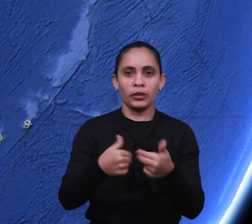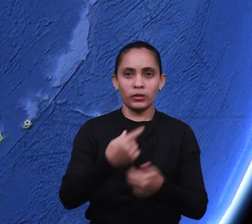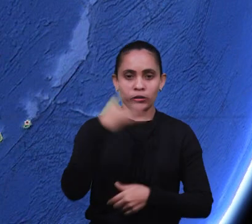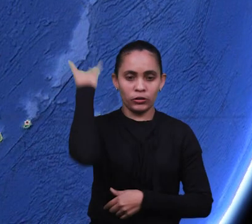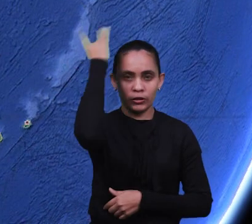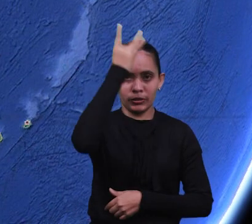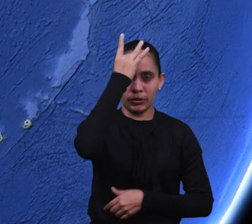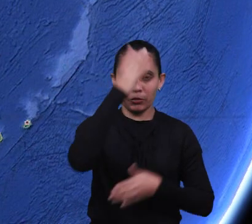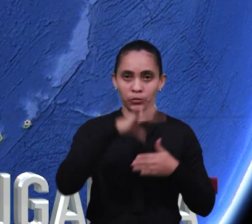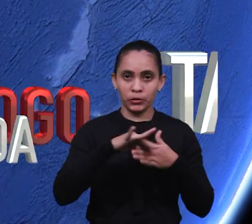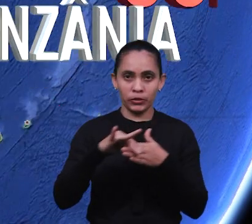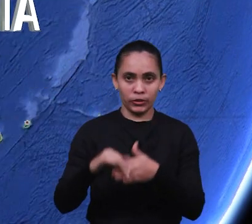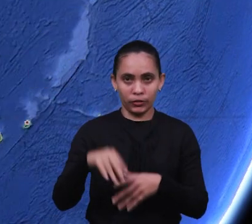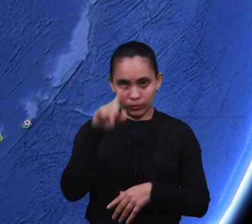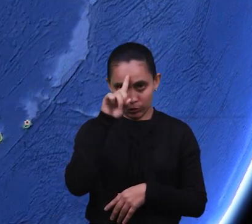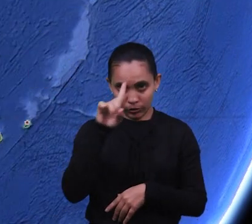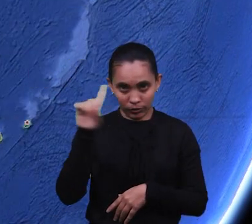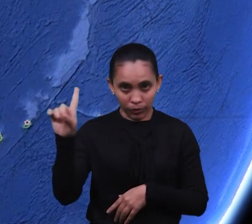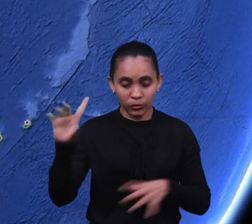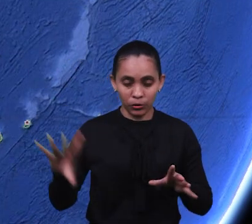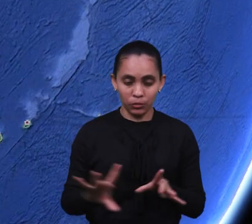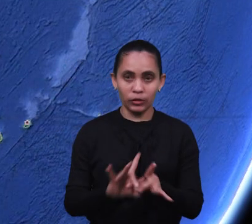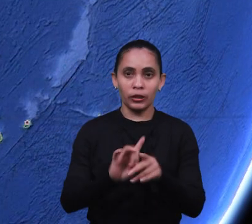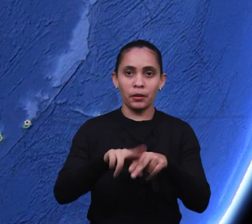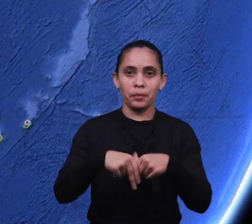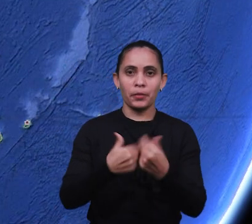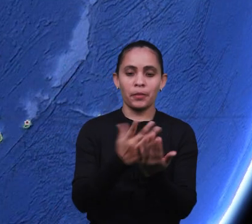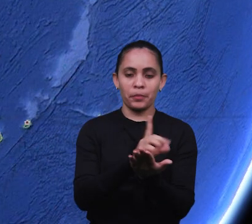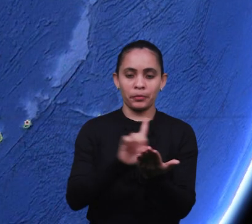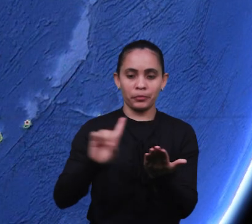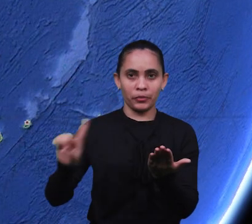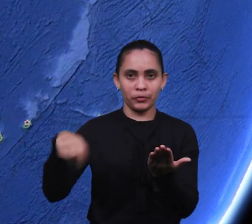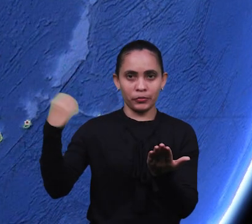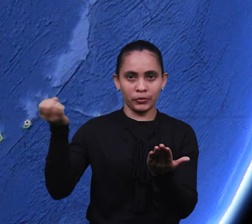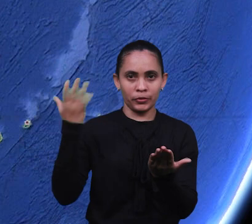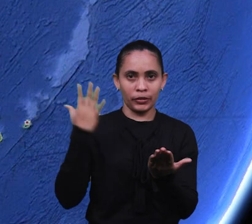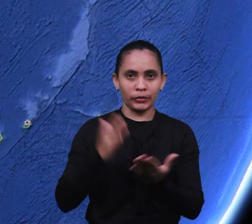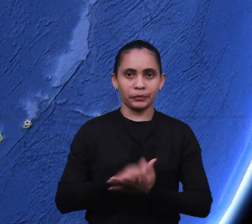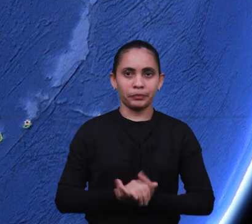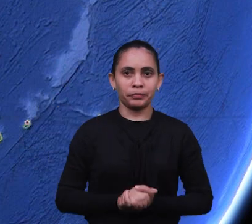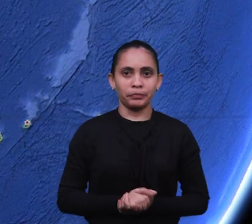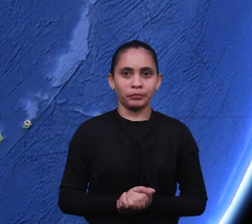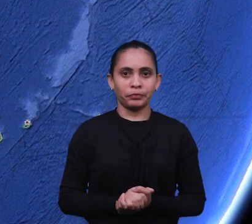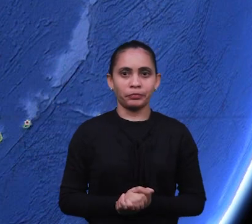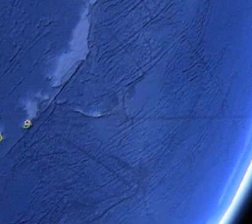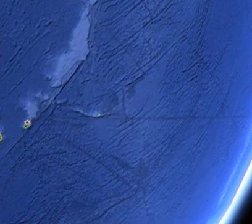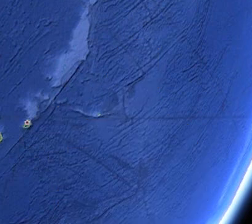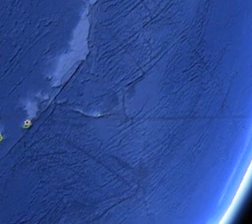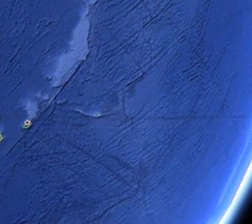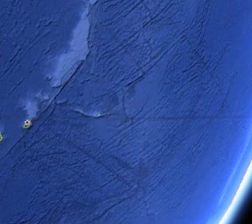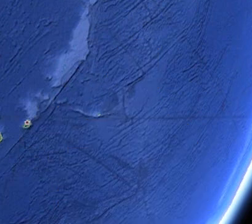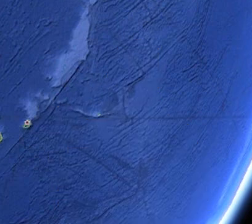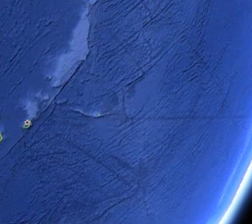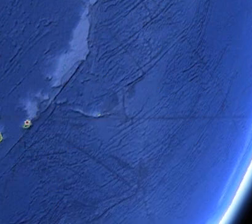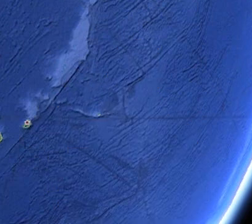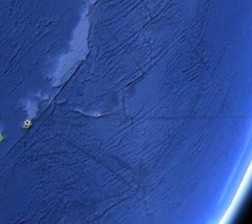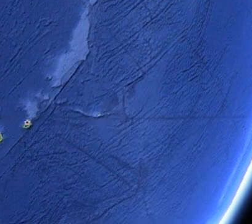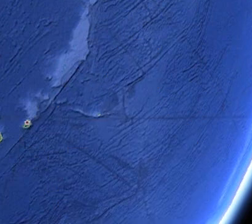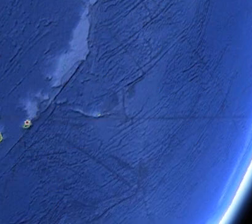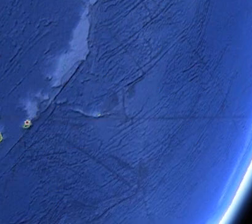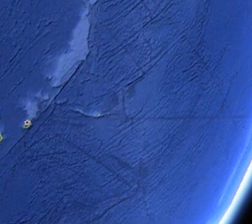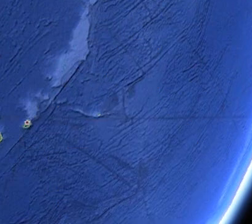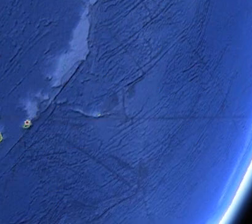pela direção do Espírito Santo de Deus e unidas pela Palavra Viva.